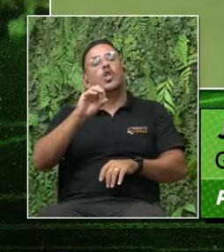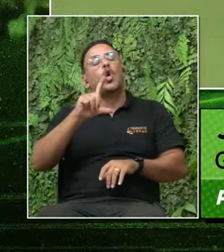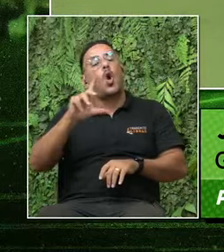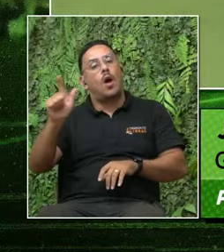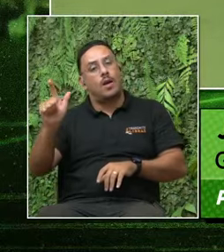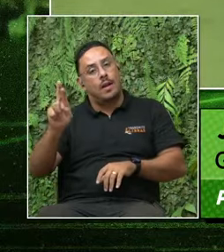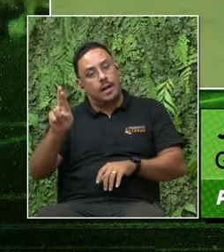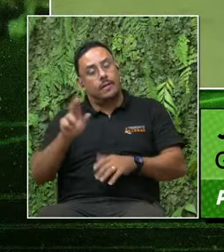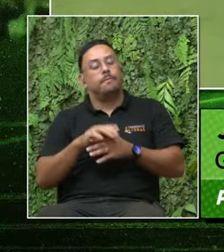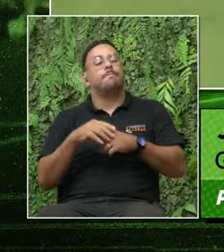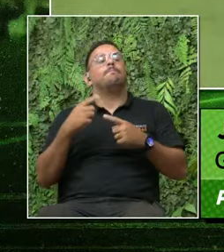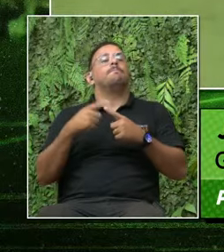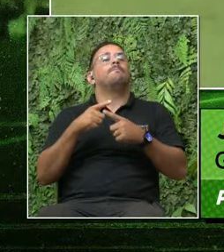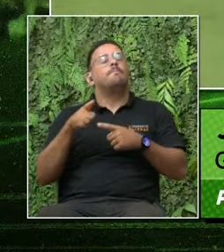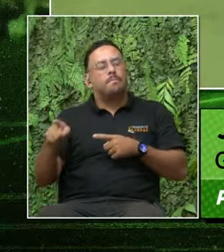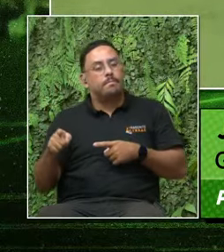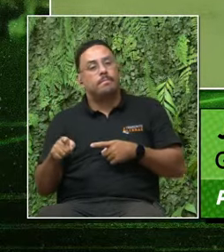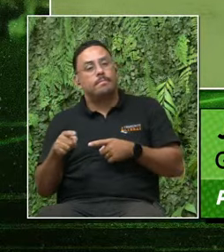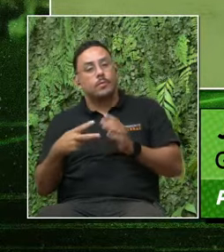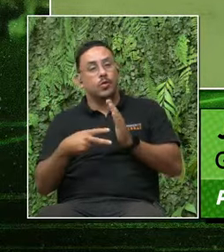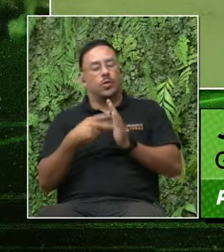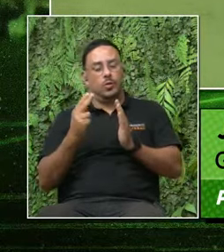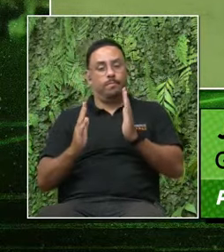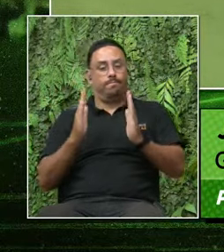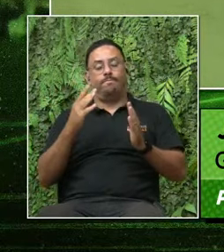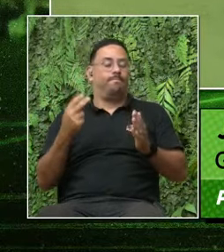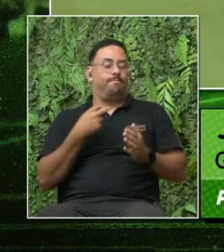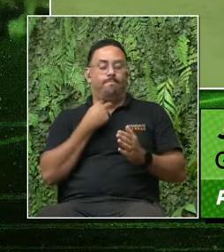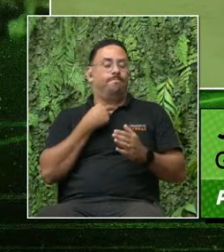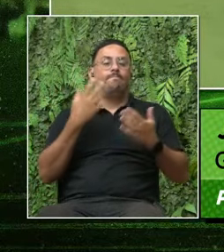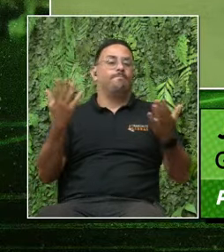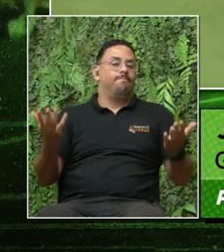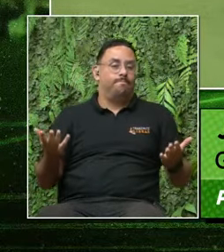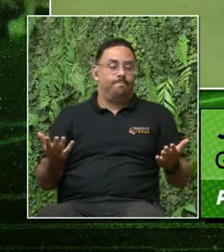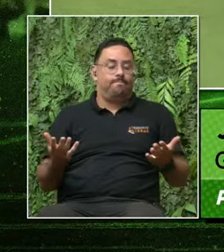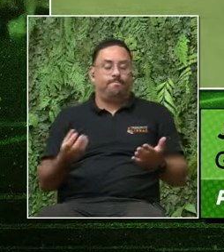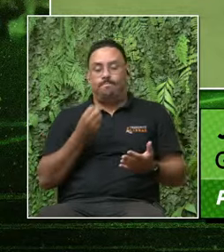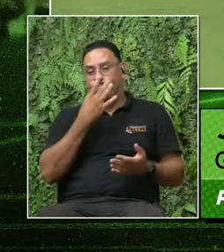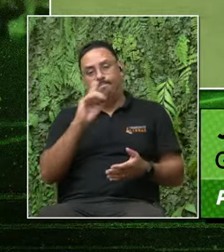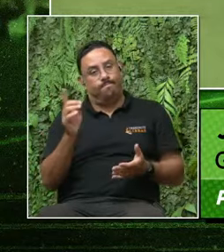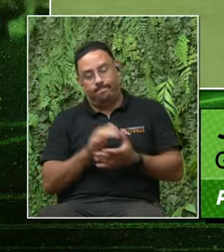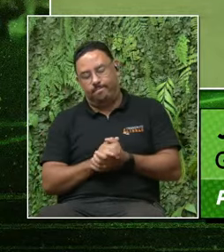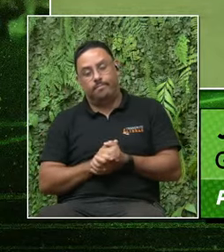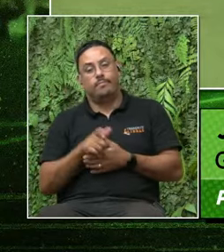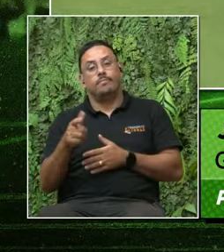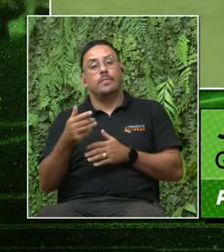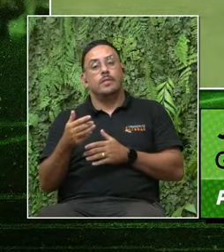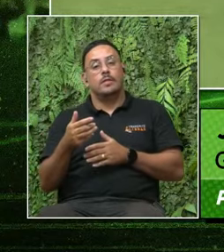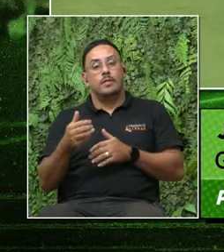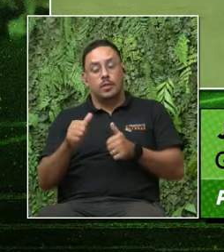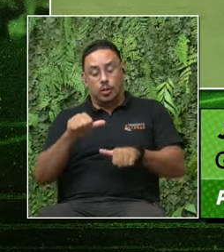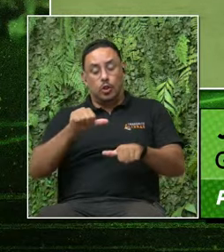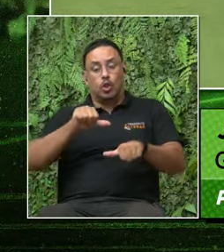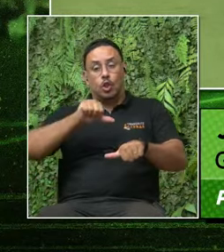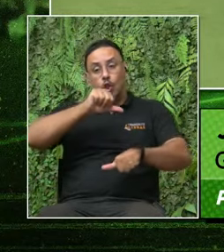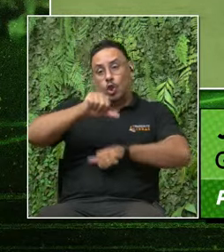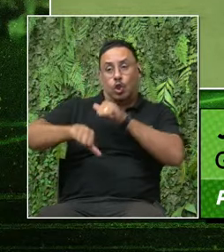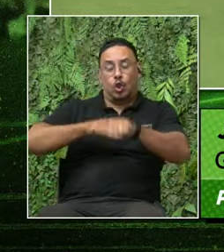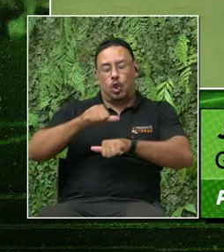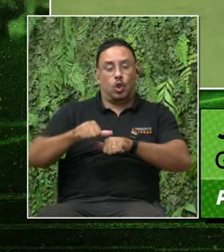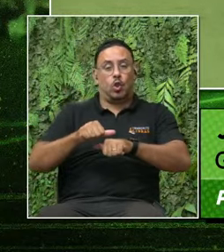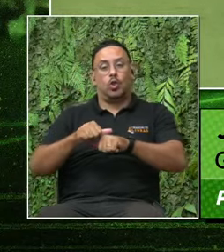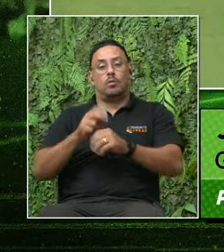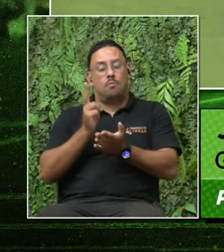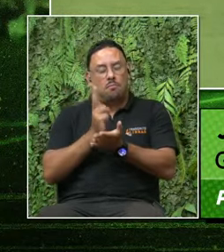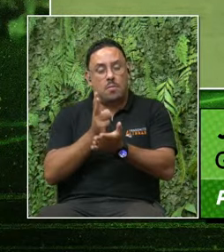professor o que ele fez segundo tempo para mim não existe não existe não existe é você tira uma possibilidade real de